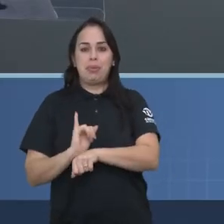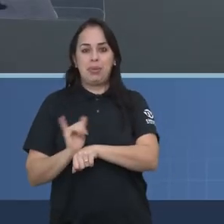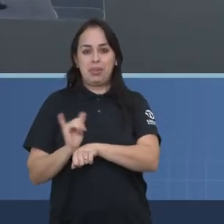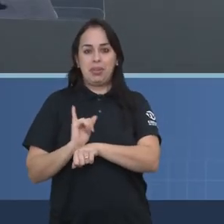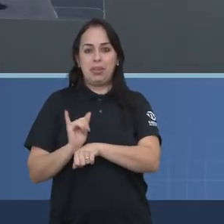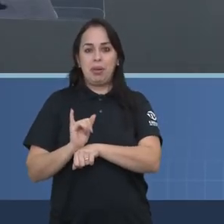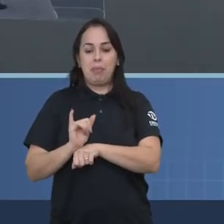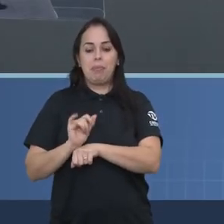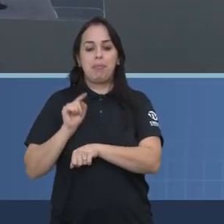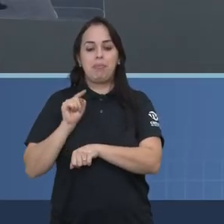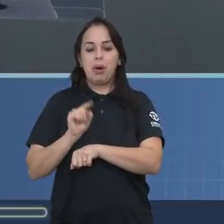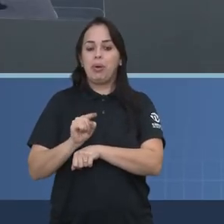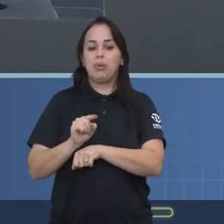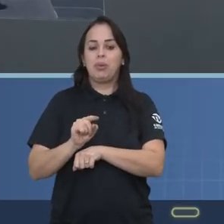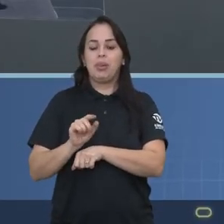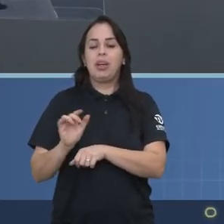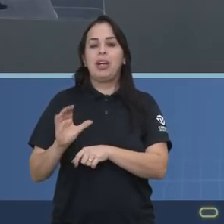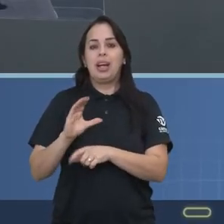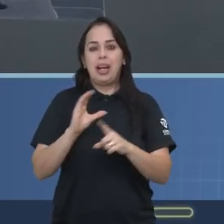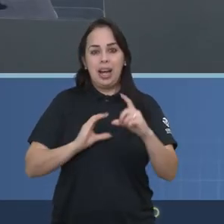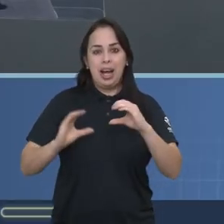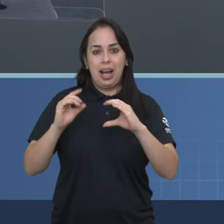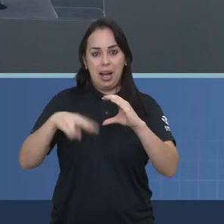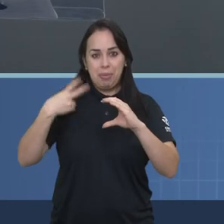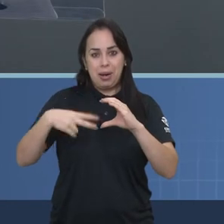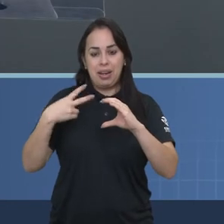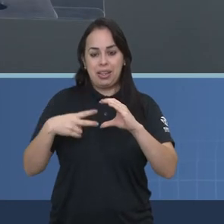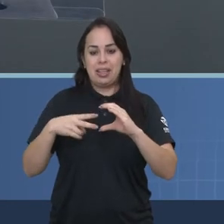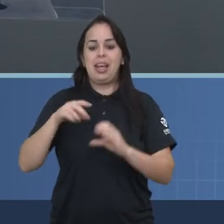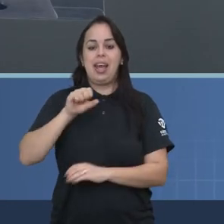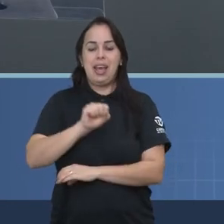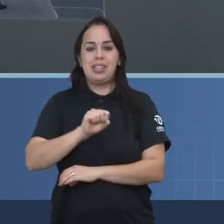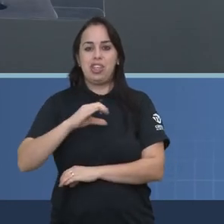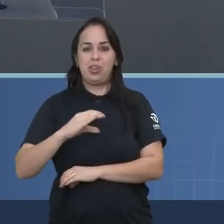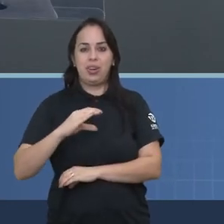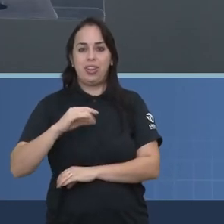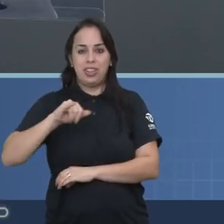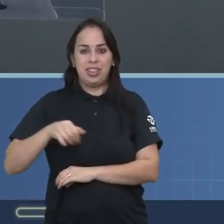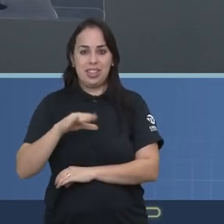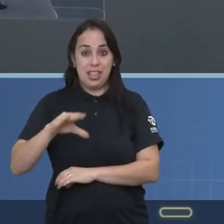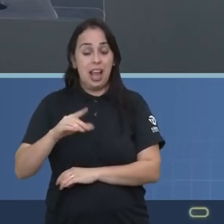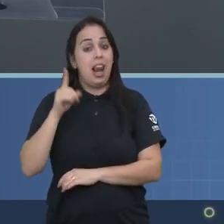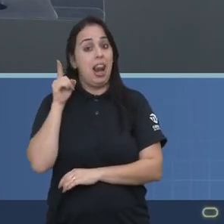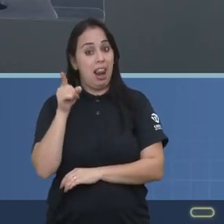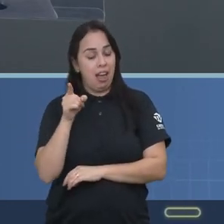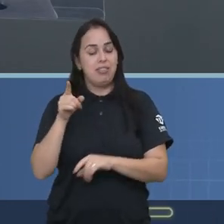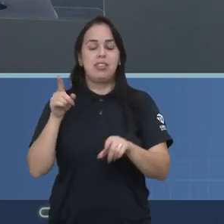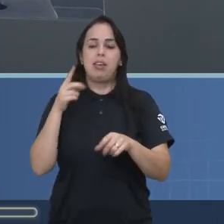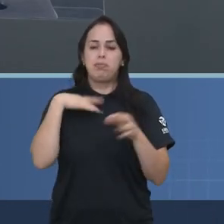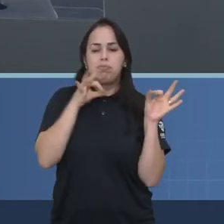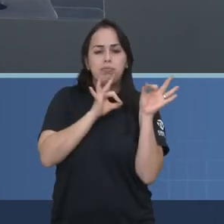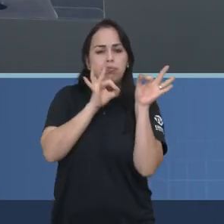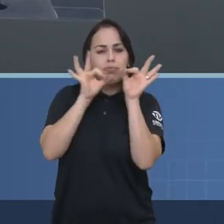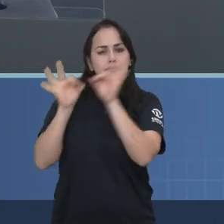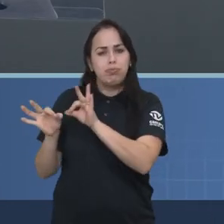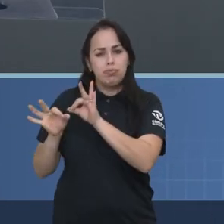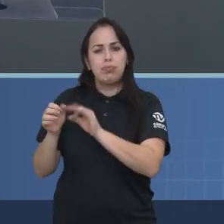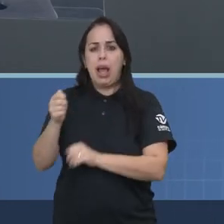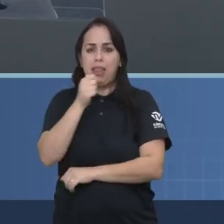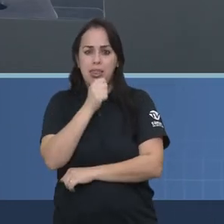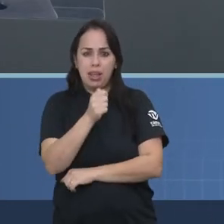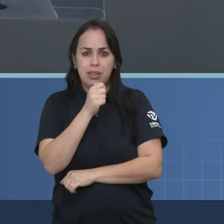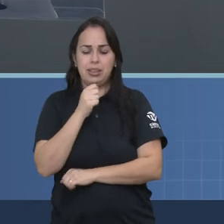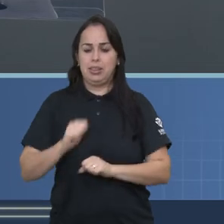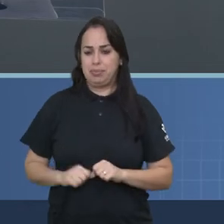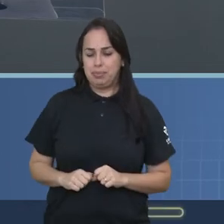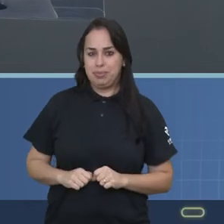é o youtube.com/Câmara SJC lá você acompanha as reportagens exibidas hoje e ao longo de toda